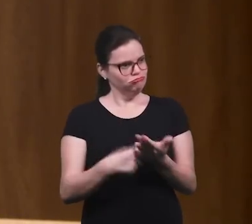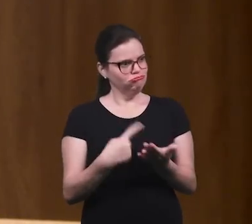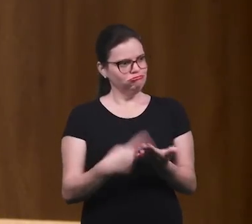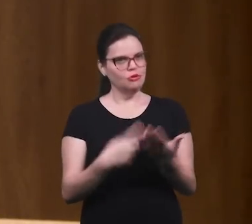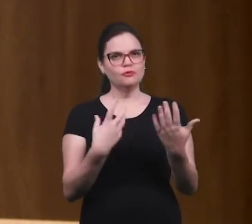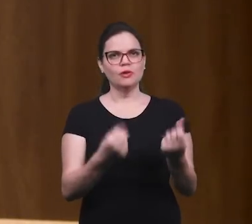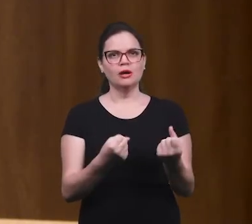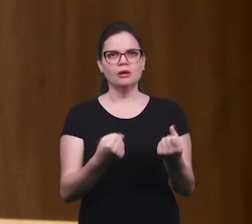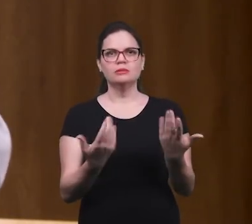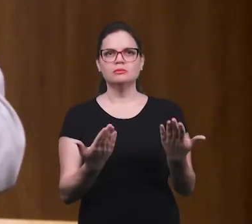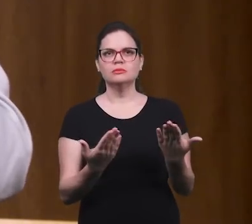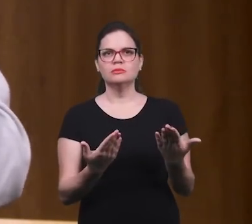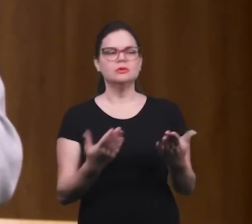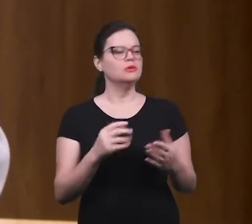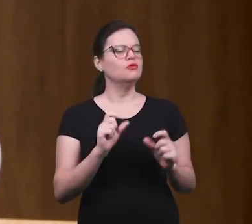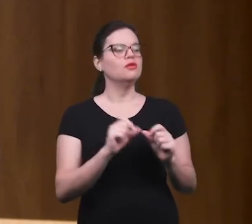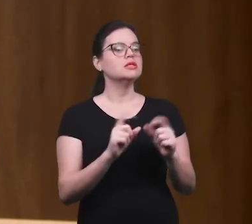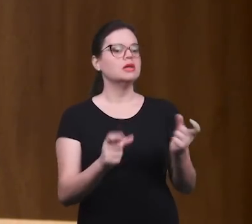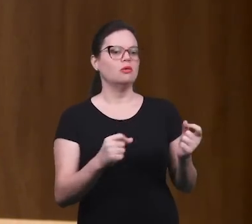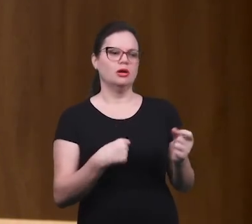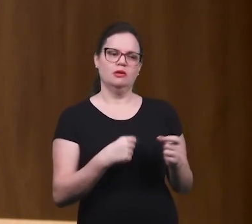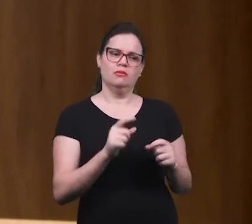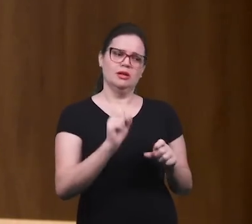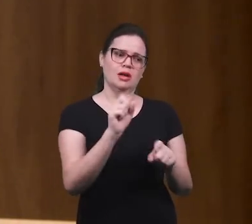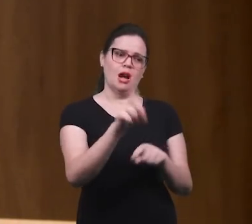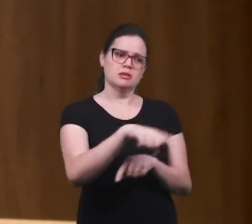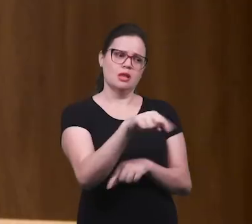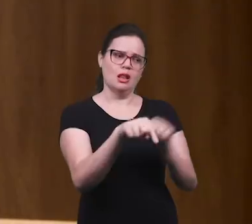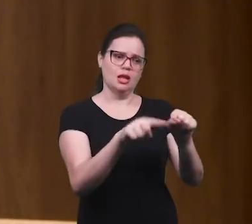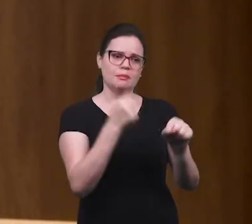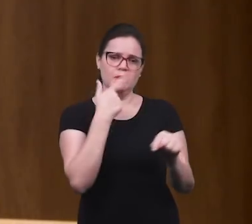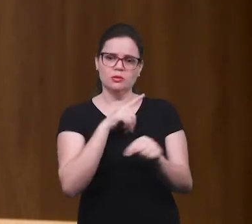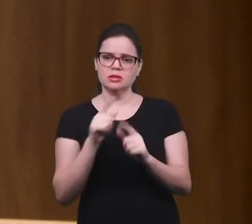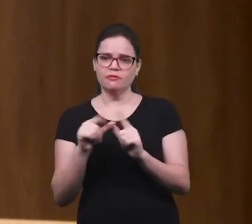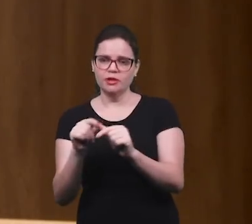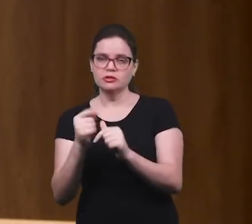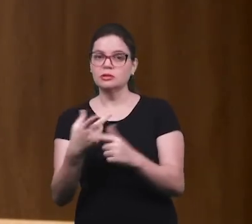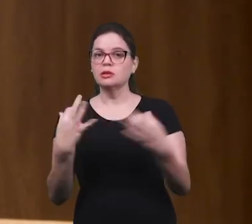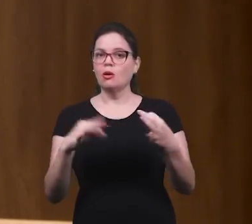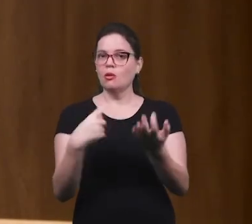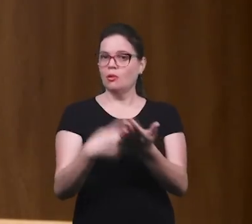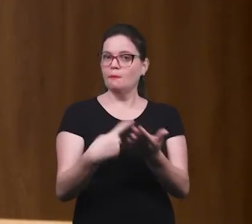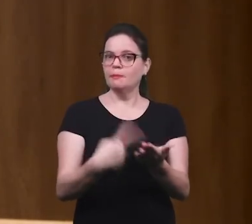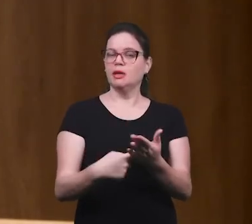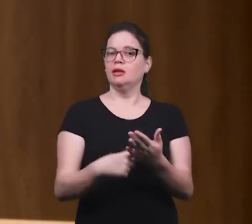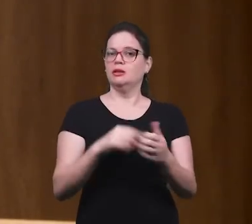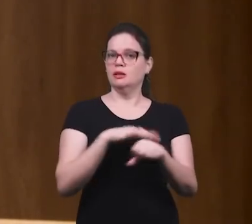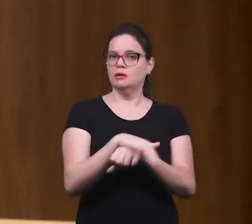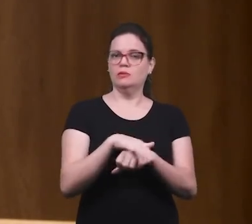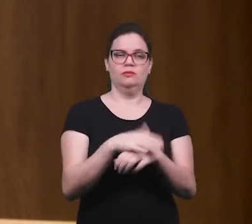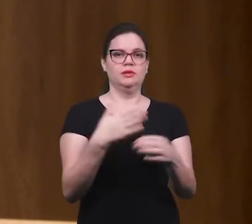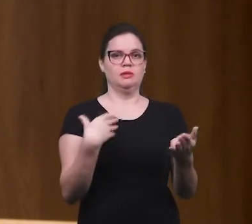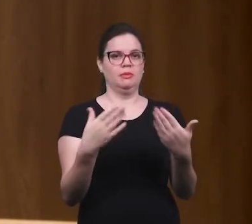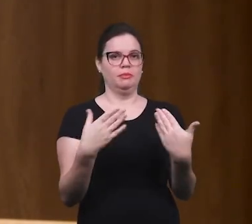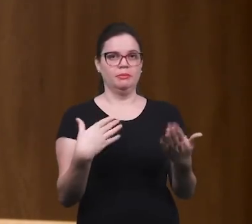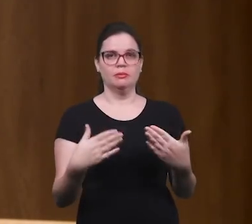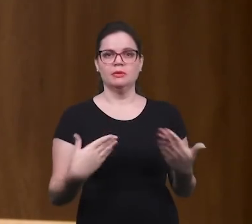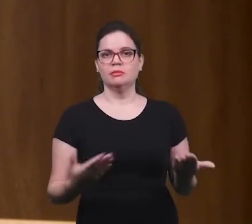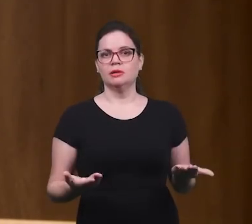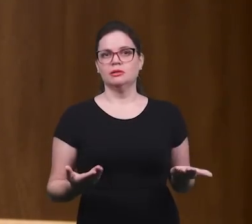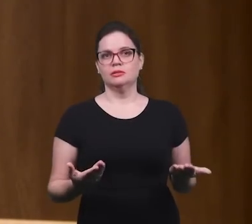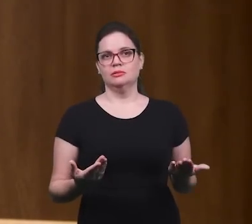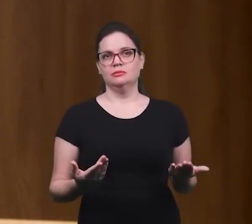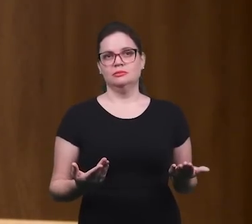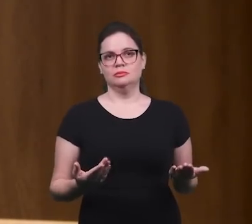vamos trocar alguma coisa? Vamos dar... Então, porque quem é que tem a palavra final? Na verdade, para no nosso caso, é o